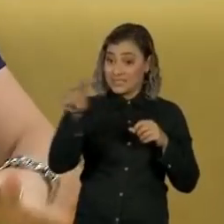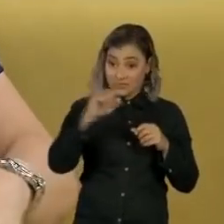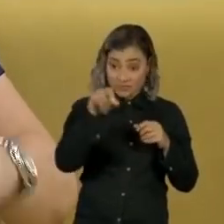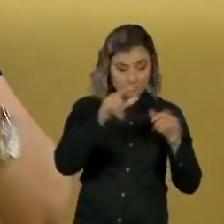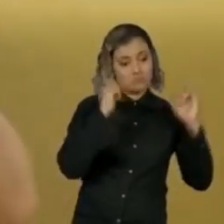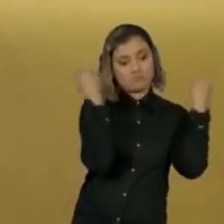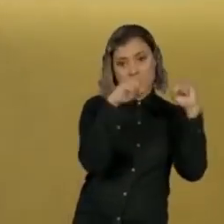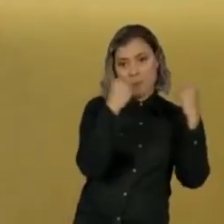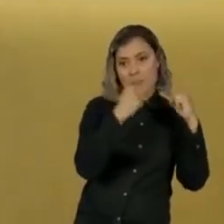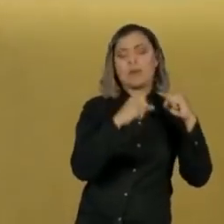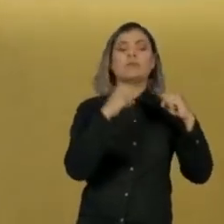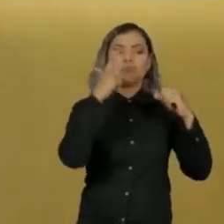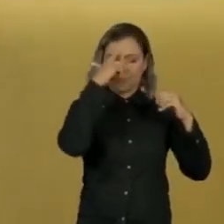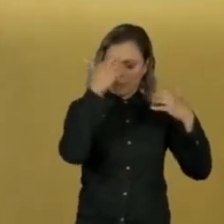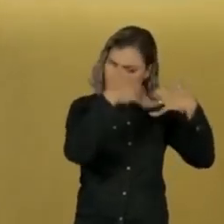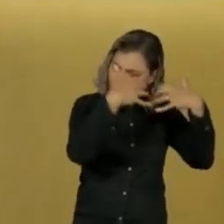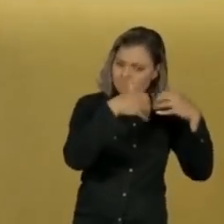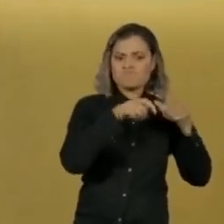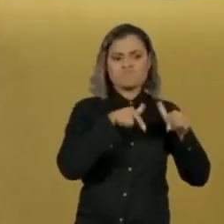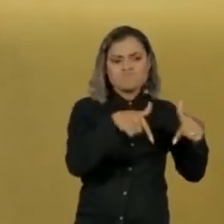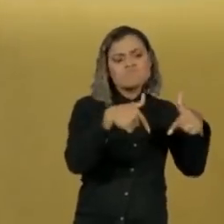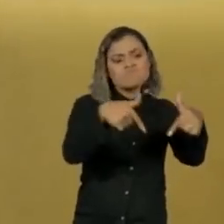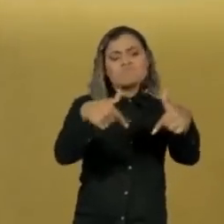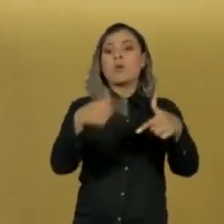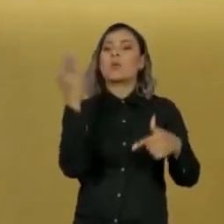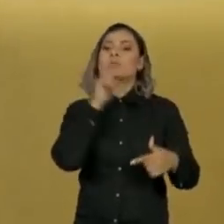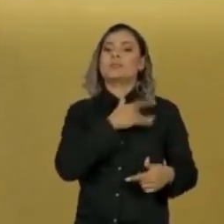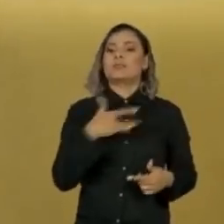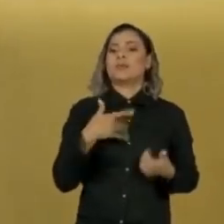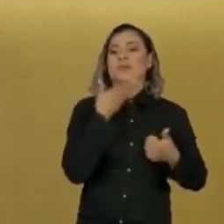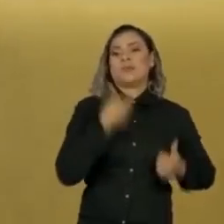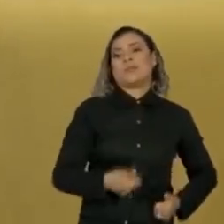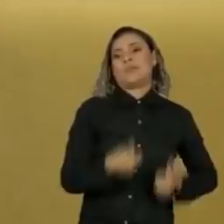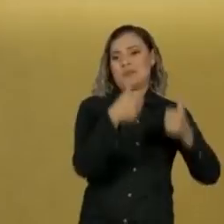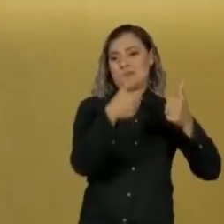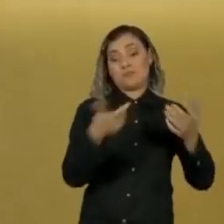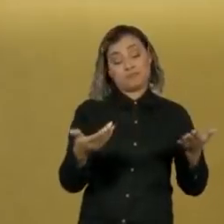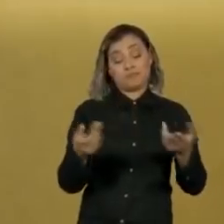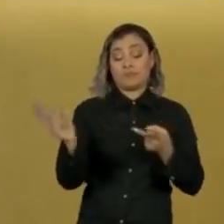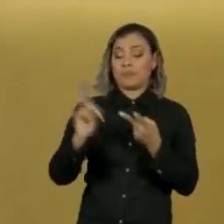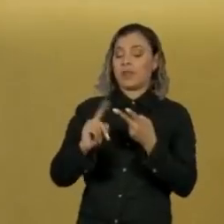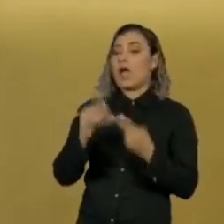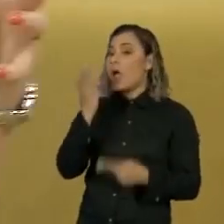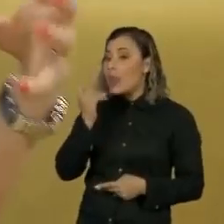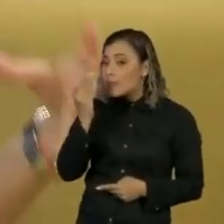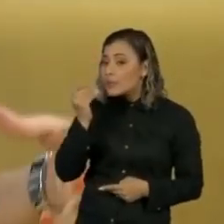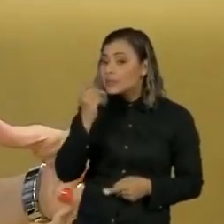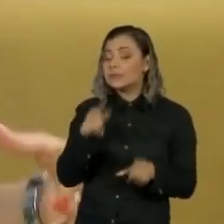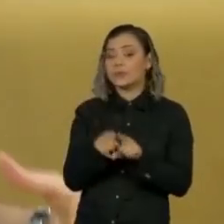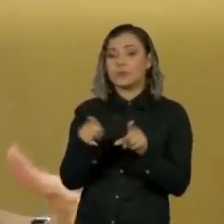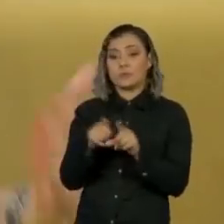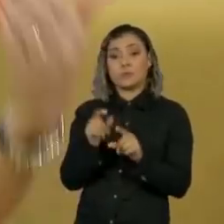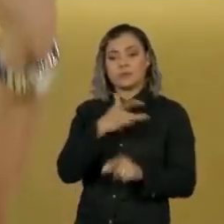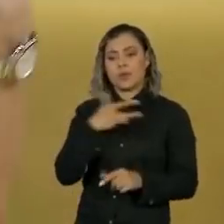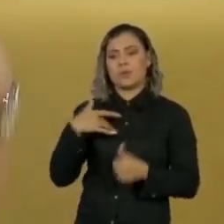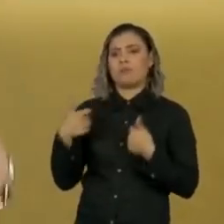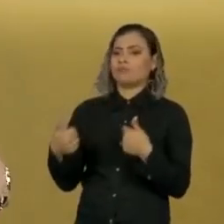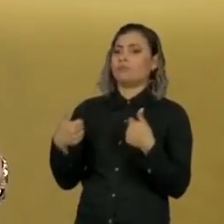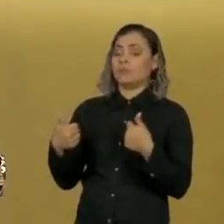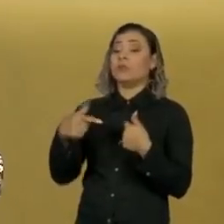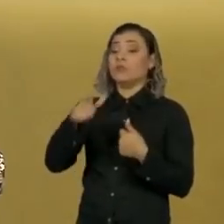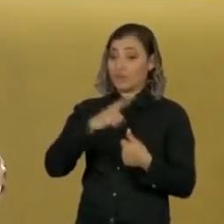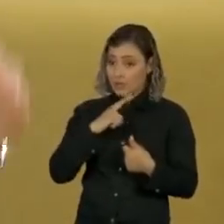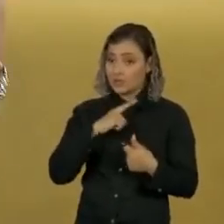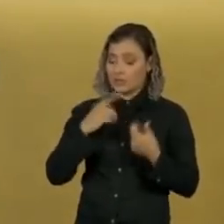dizer assim, você gasta energia durante o dia, você tende a dormir melhor. Né? A questão da alimentação, uma alimentação saudável, você terá